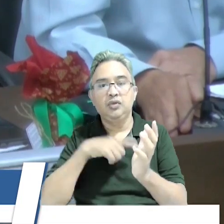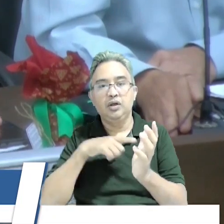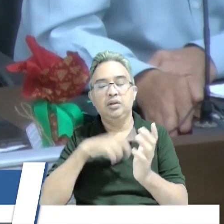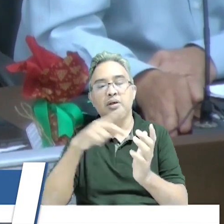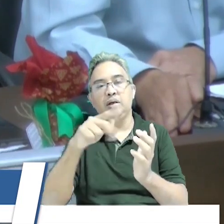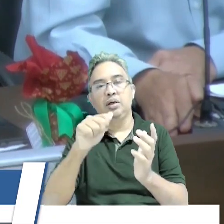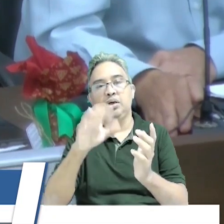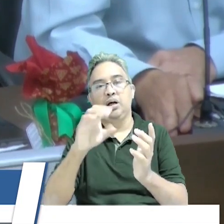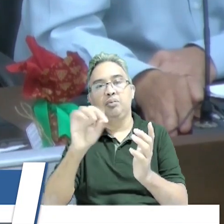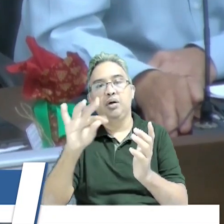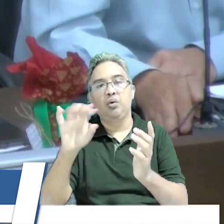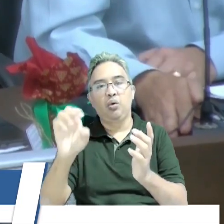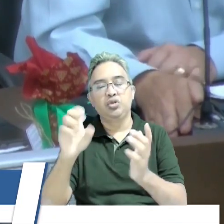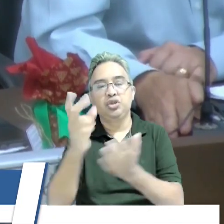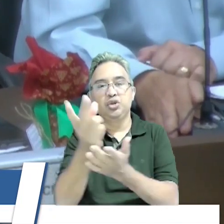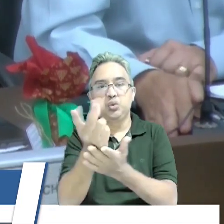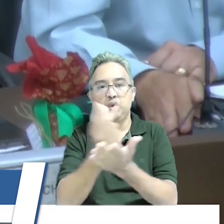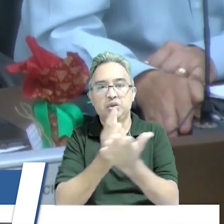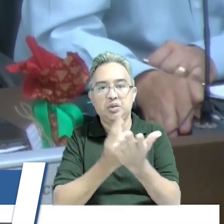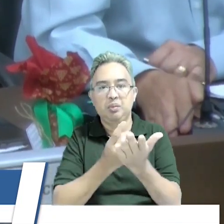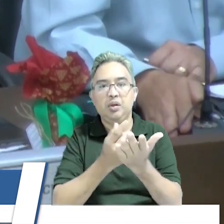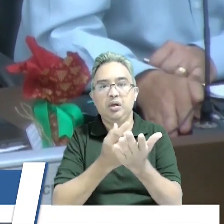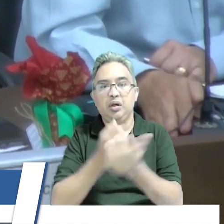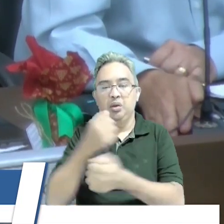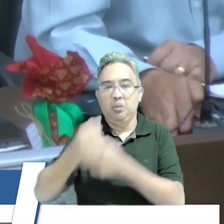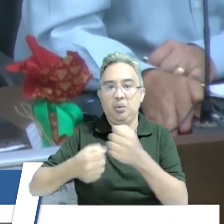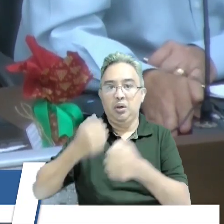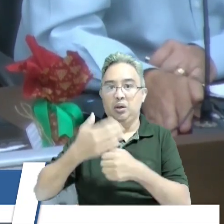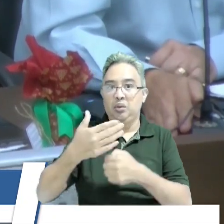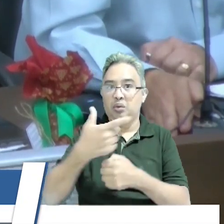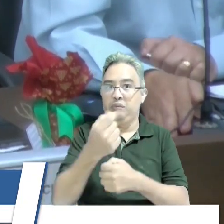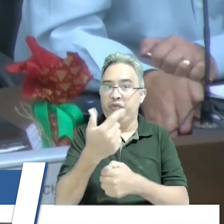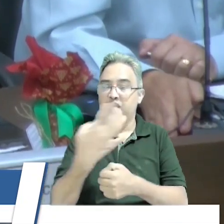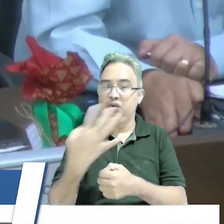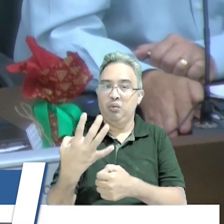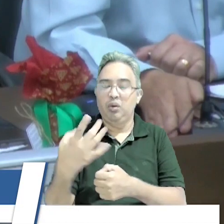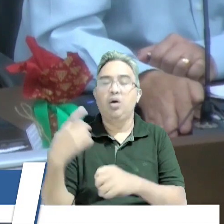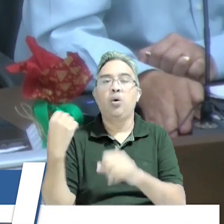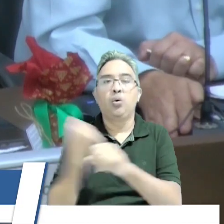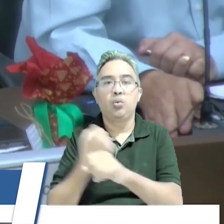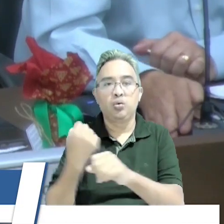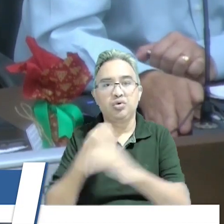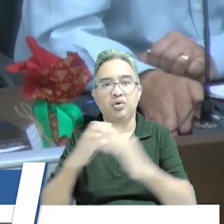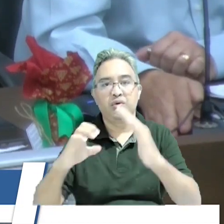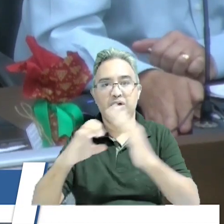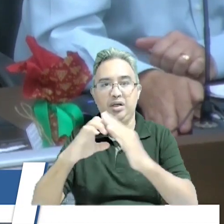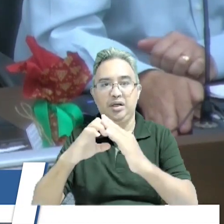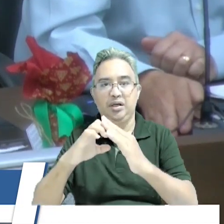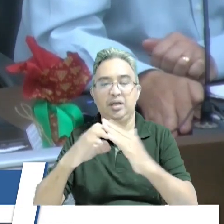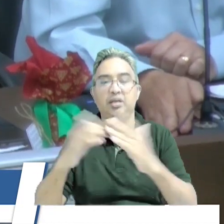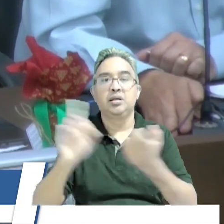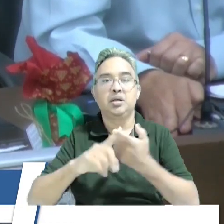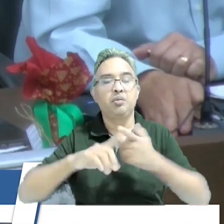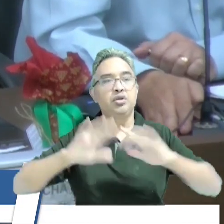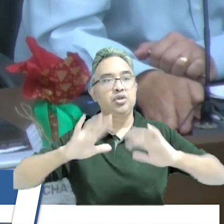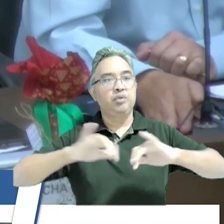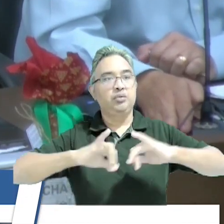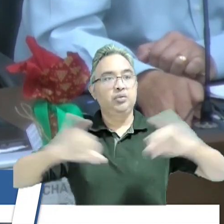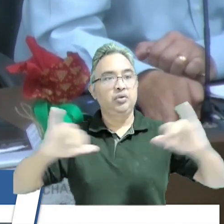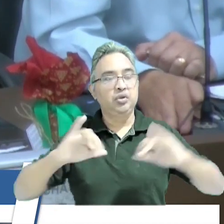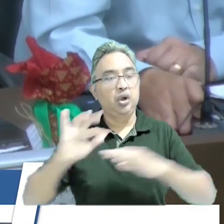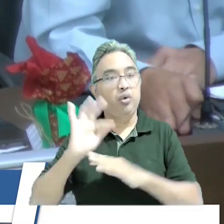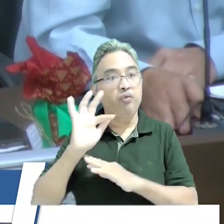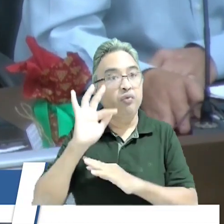nesse orçamento para o próximo ano, a construção de uma creche. Ele também já anunciou que no futuro